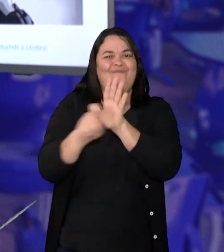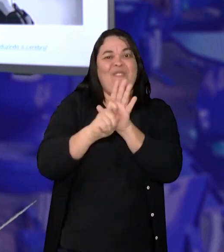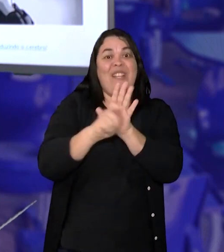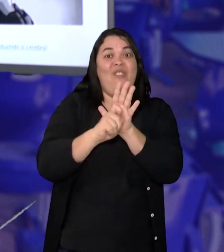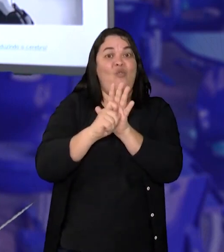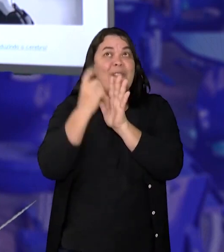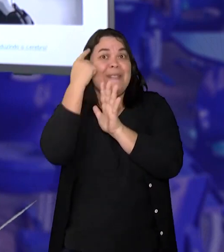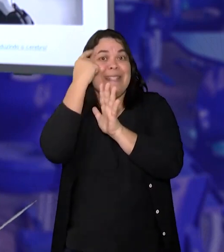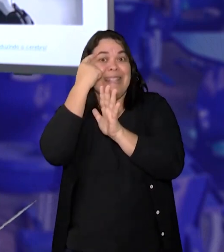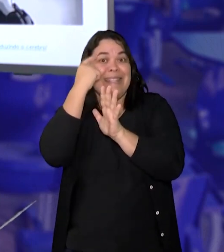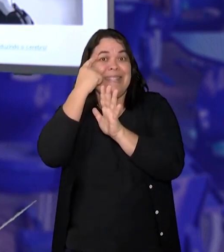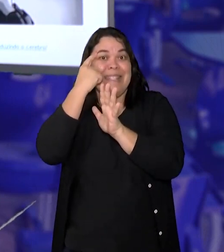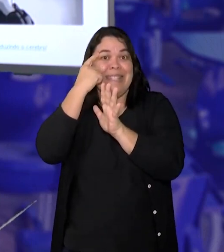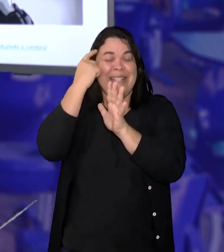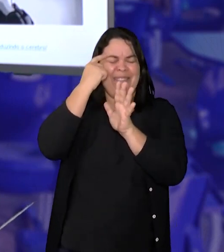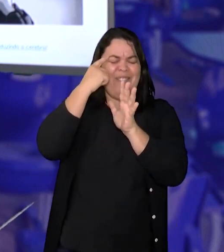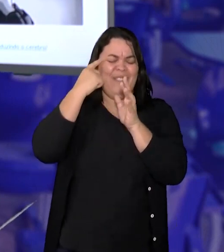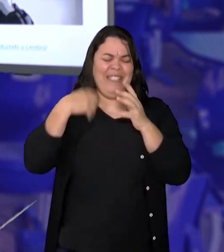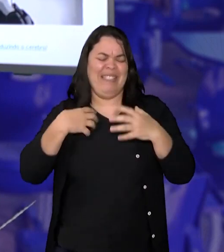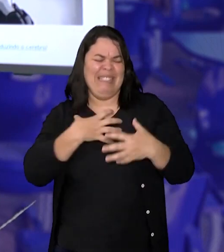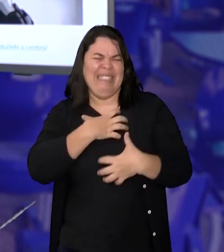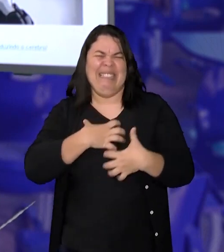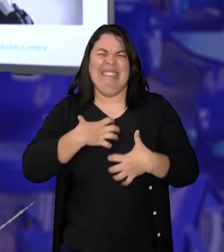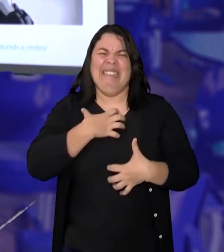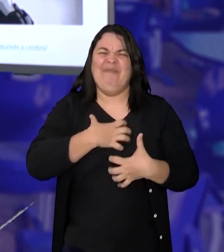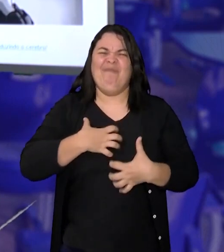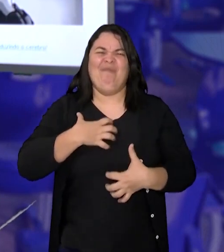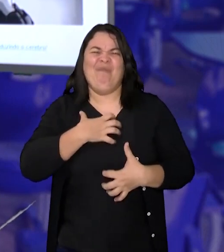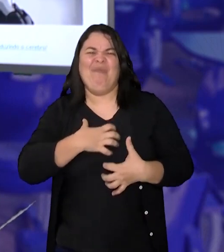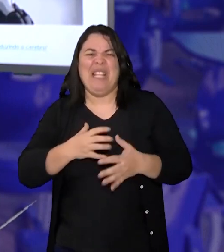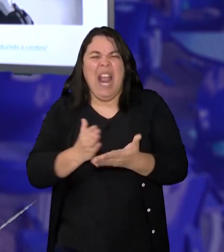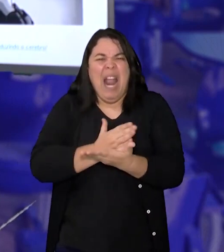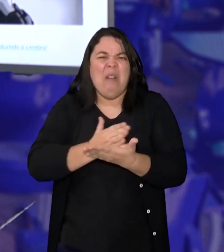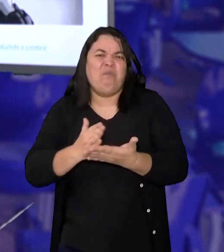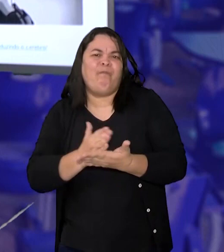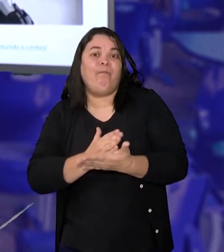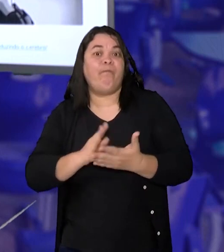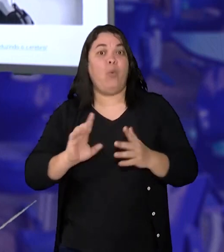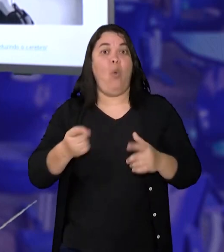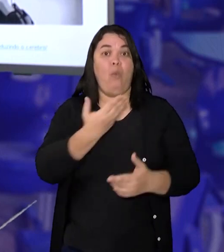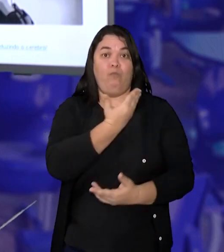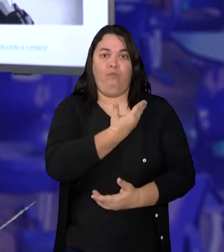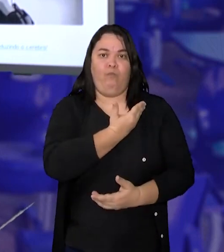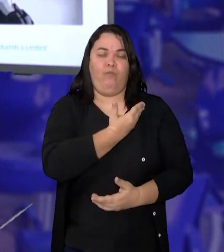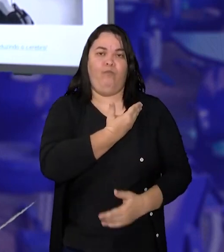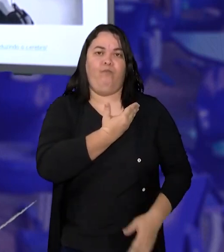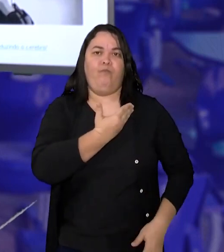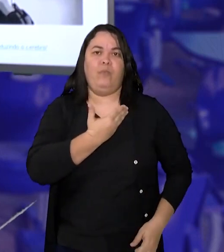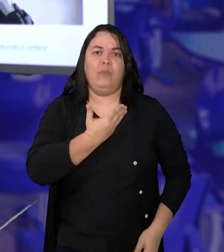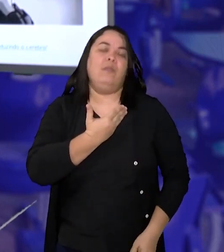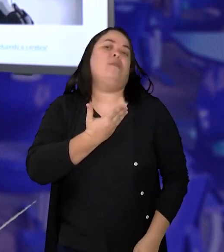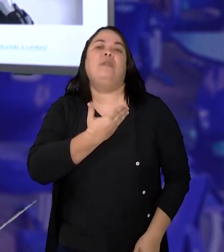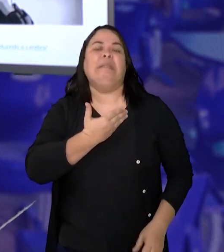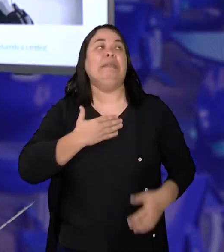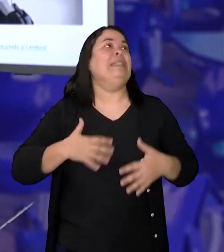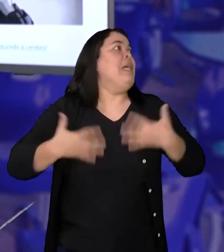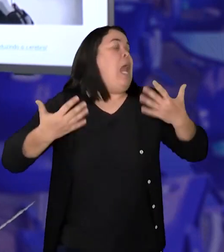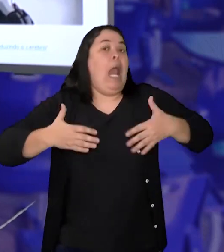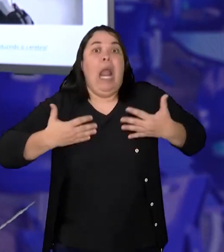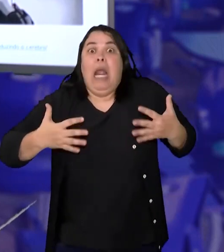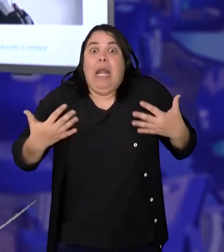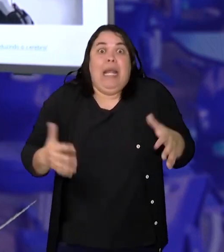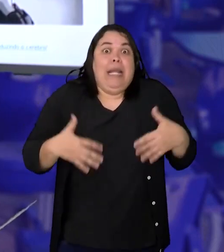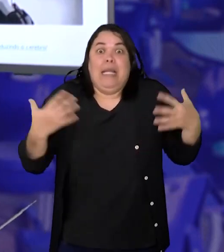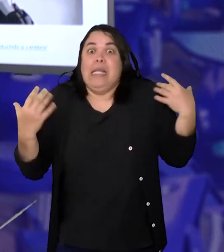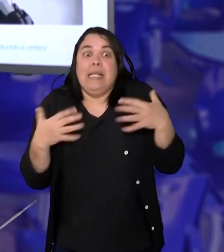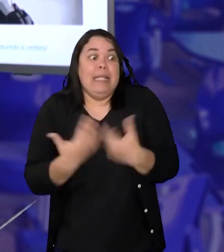nele, elas vão agir fazendo com que a gente sinta algumas sensações. A maioria delas vai começar com euforia,